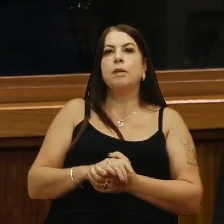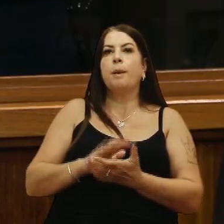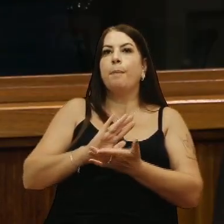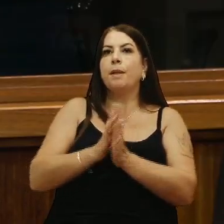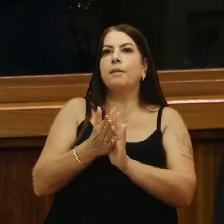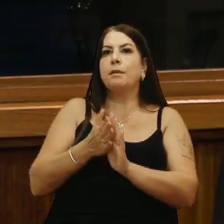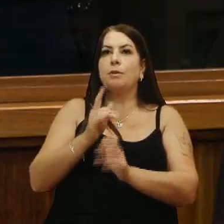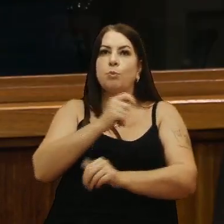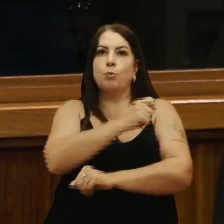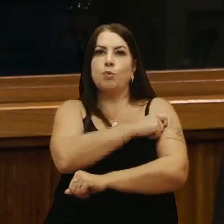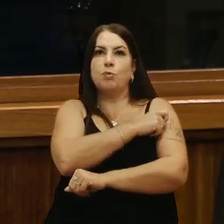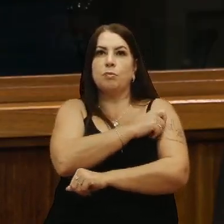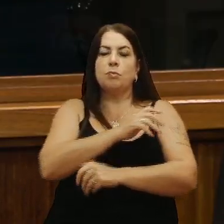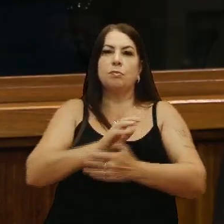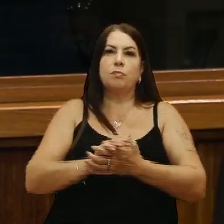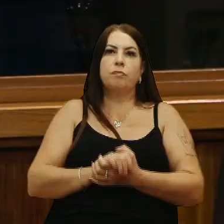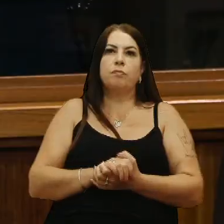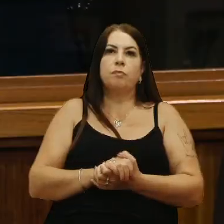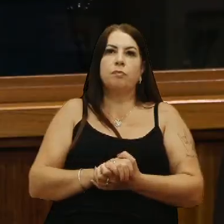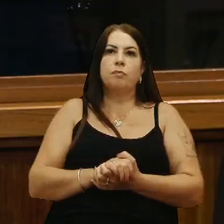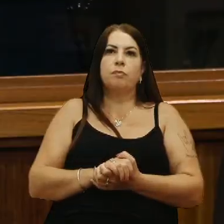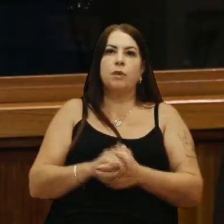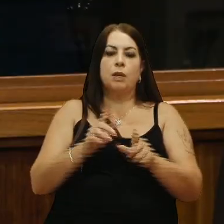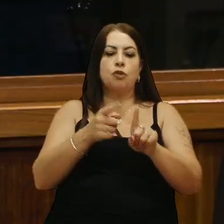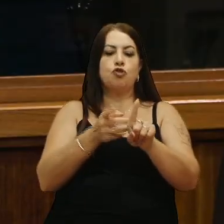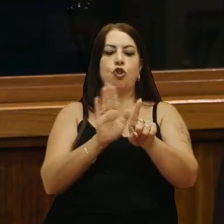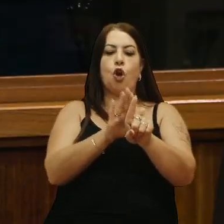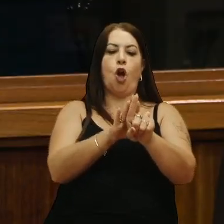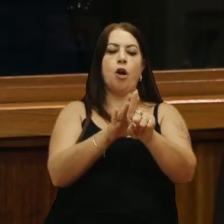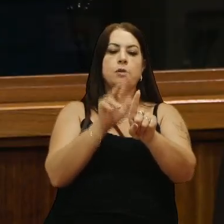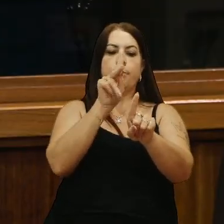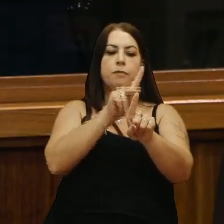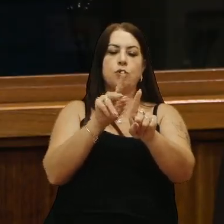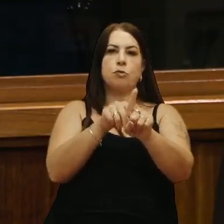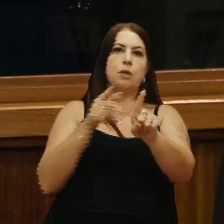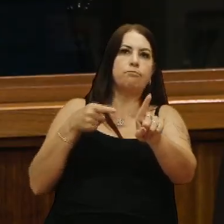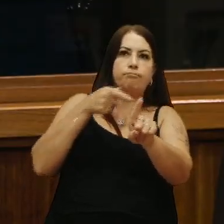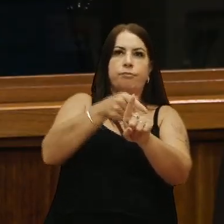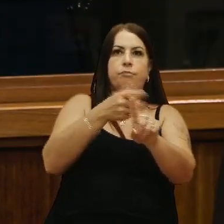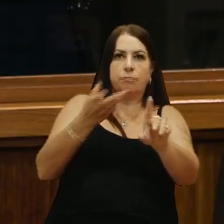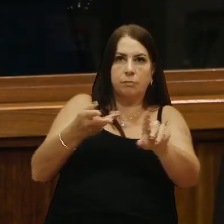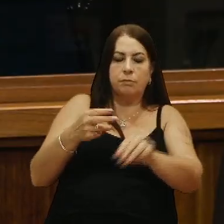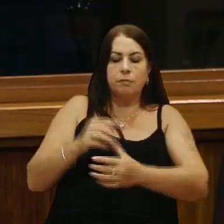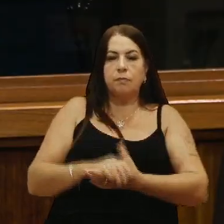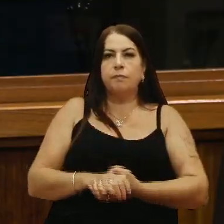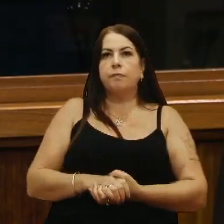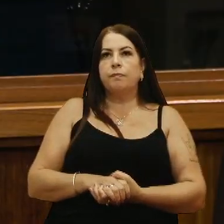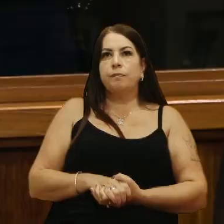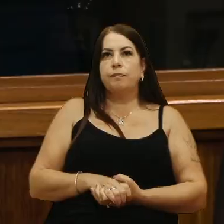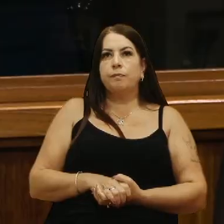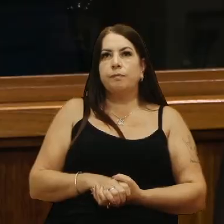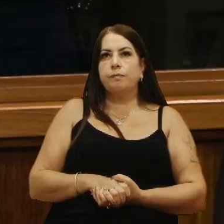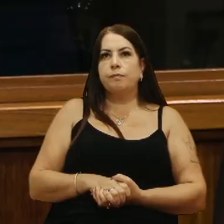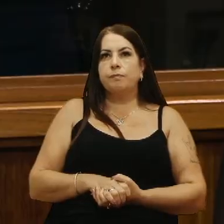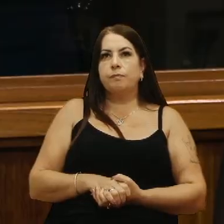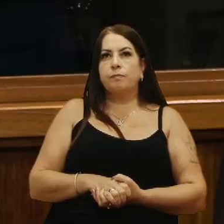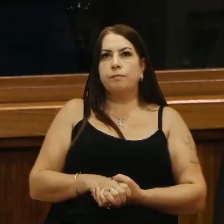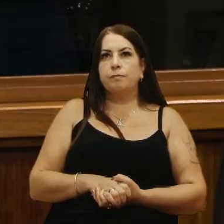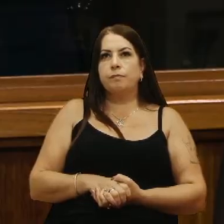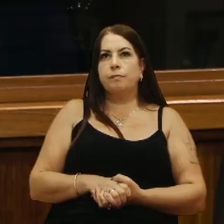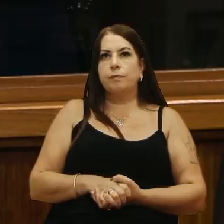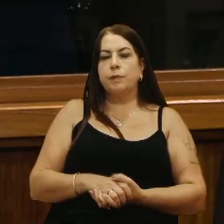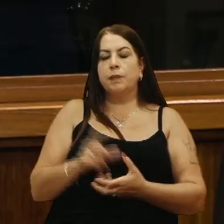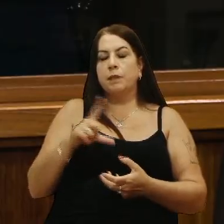por um aluno, que estava de costa por quadro à professora, né? Então,